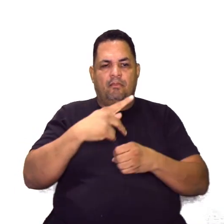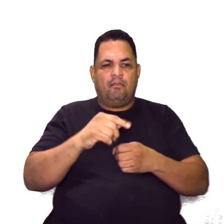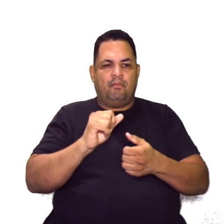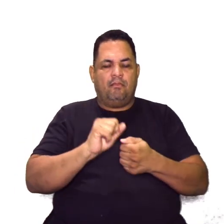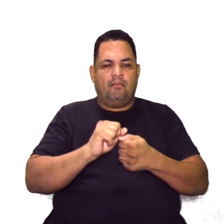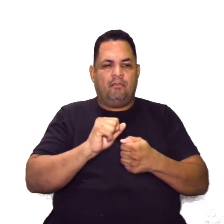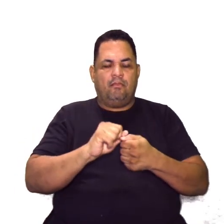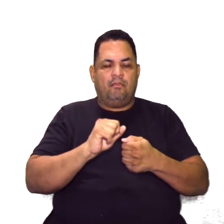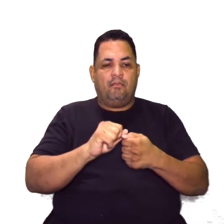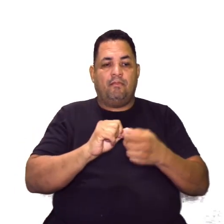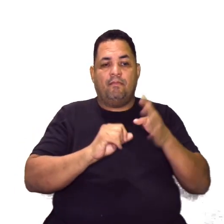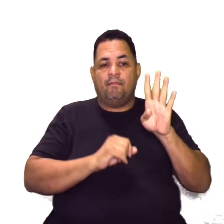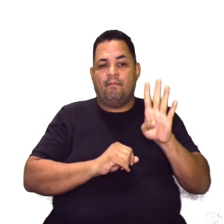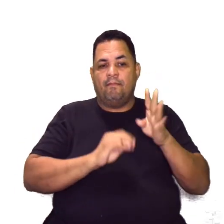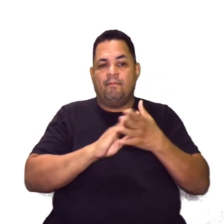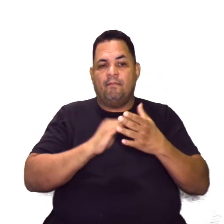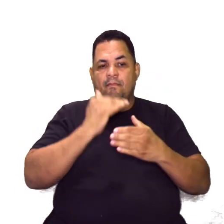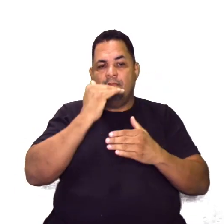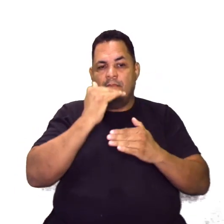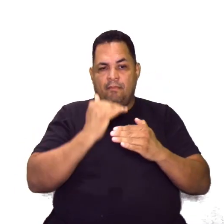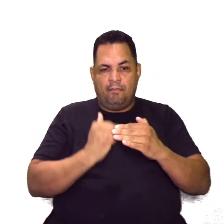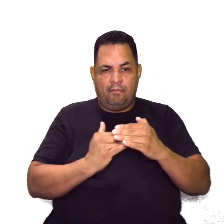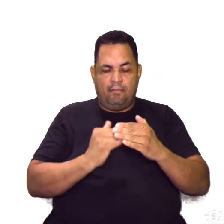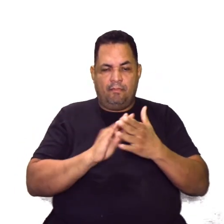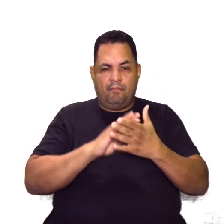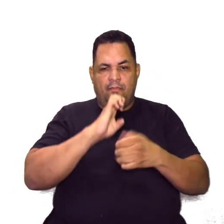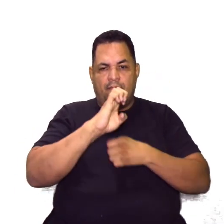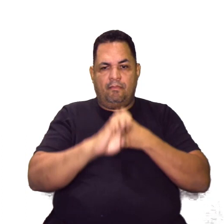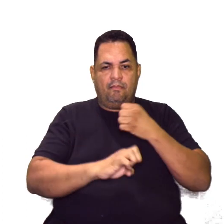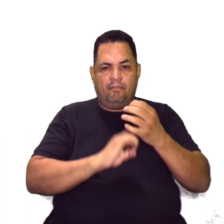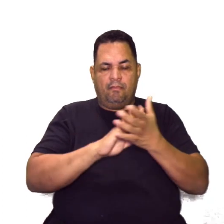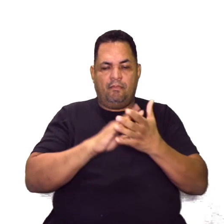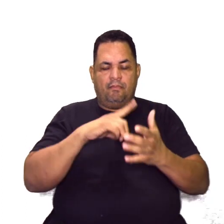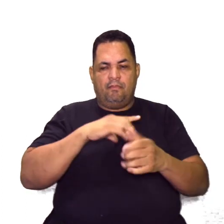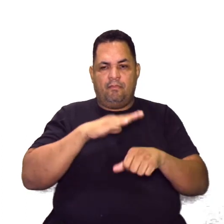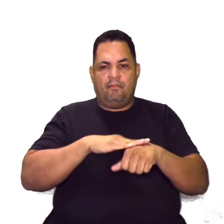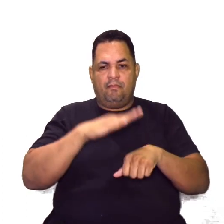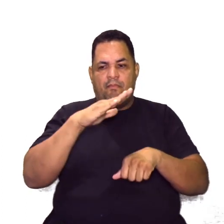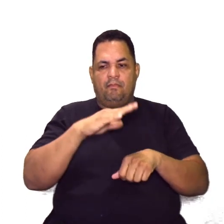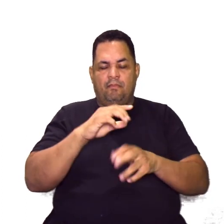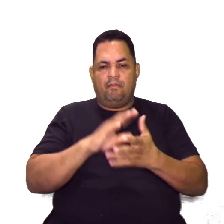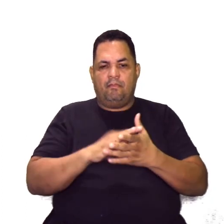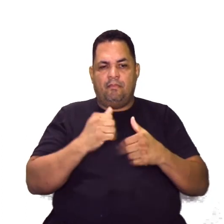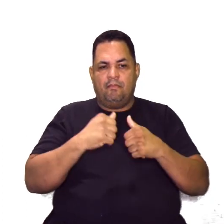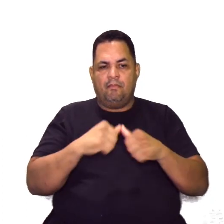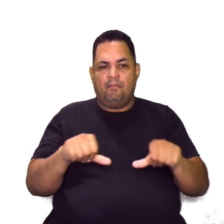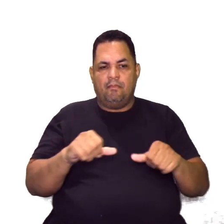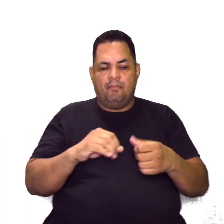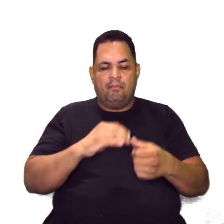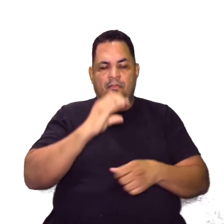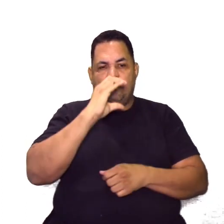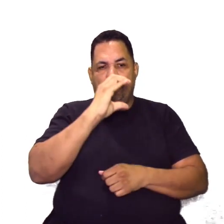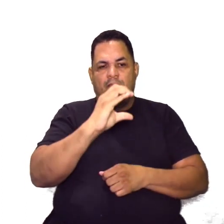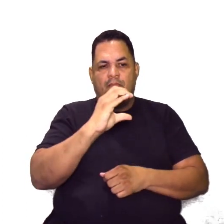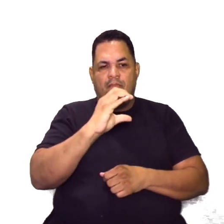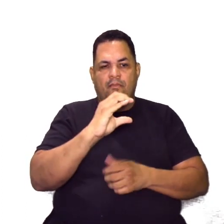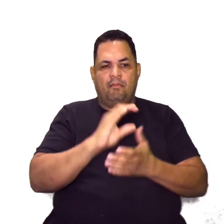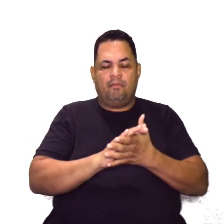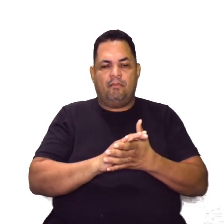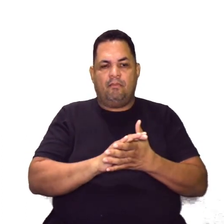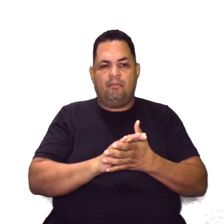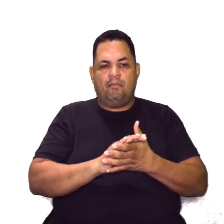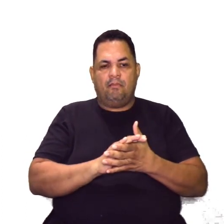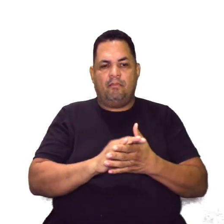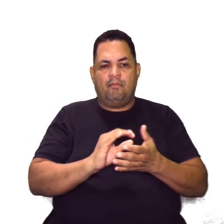diferença? B, o subnível que o elétron mais energético ocupa? C, o tipo